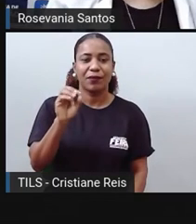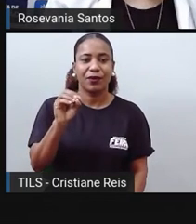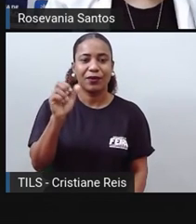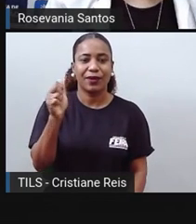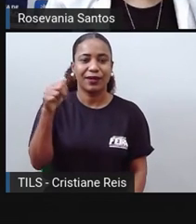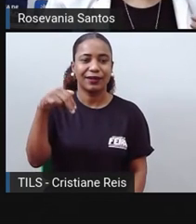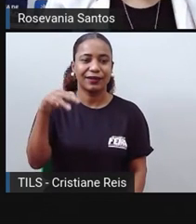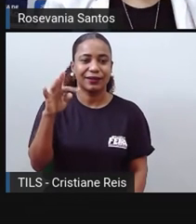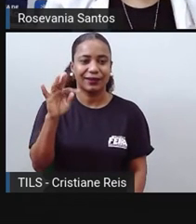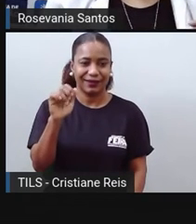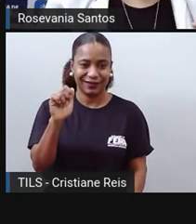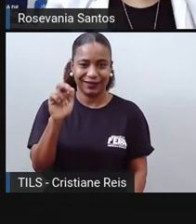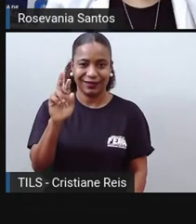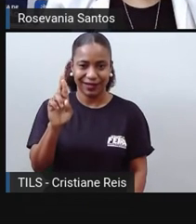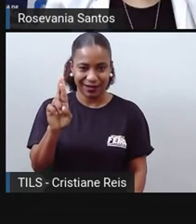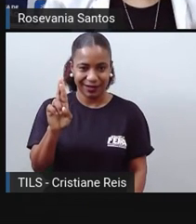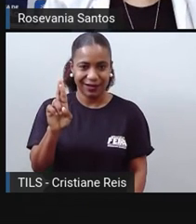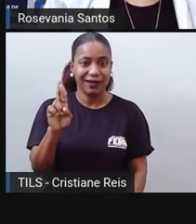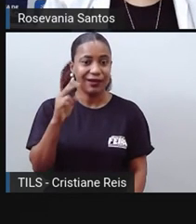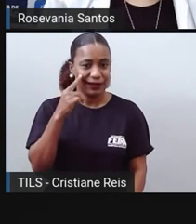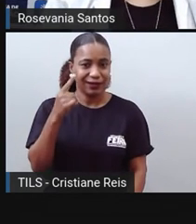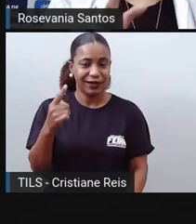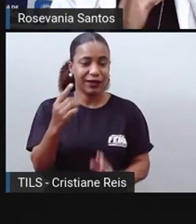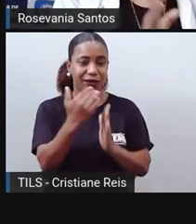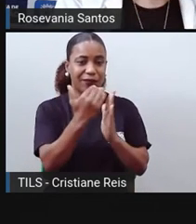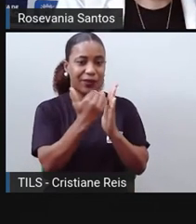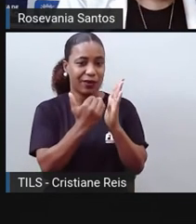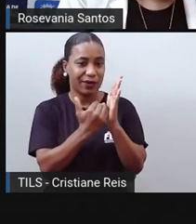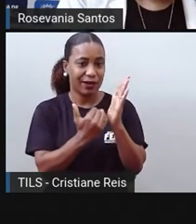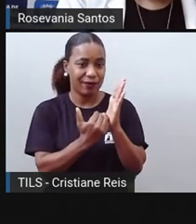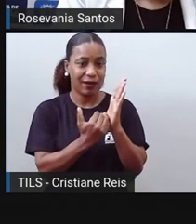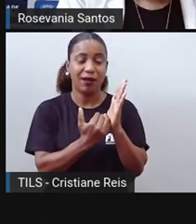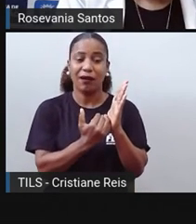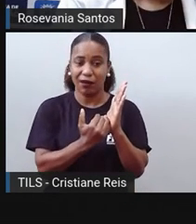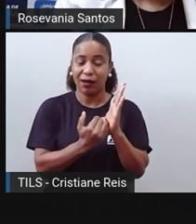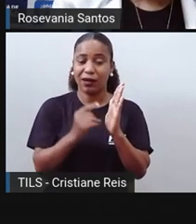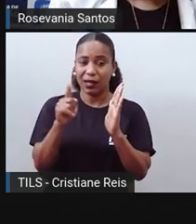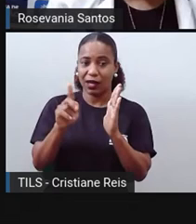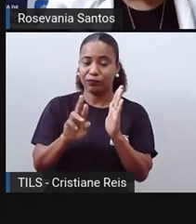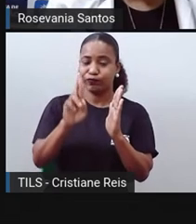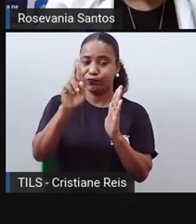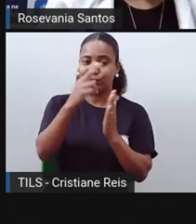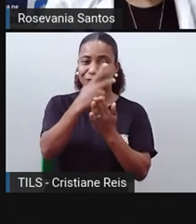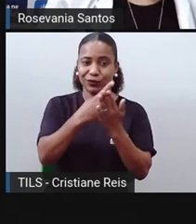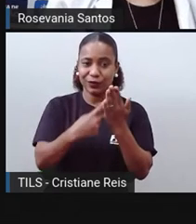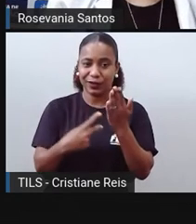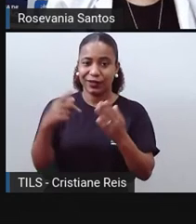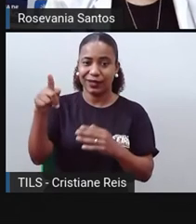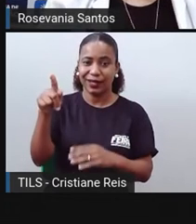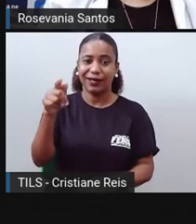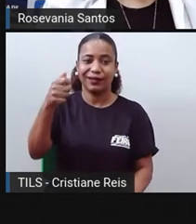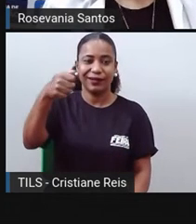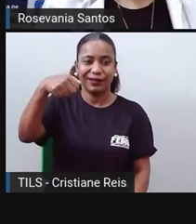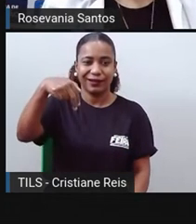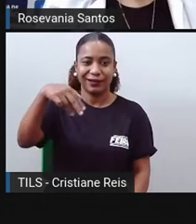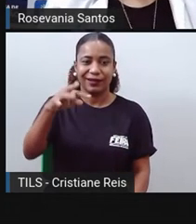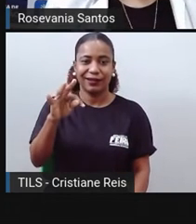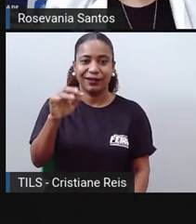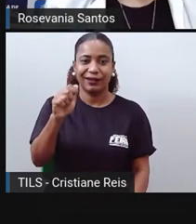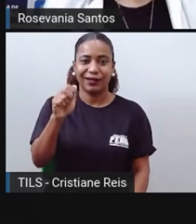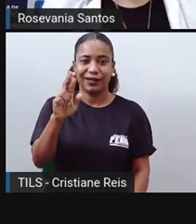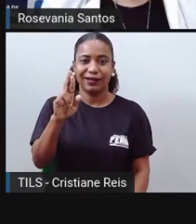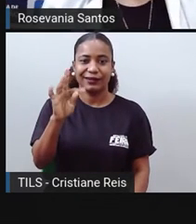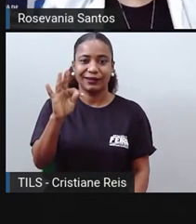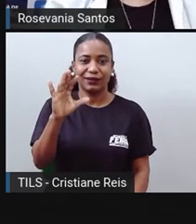de passagem, é essa questão, né, de que a Antártida ela não é povoada, mas ela possui bases, né,